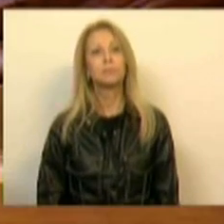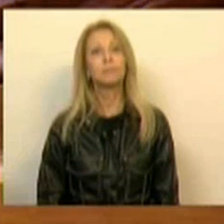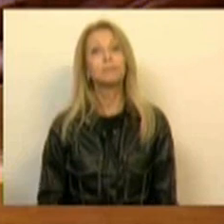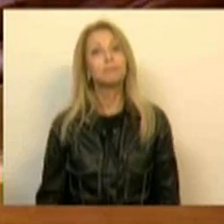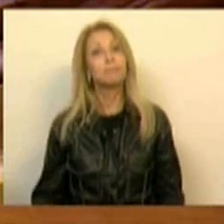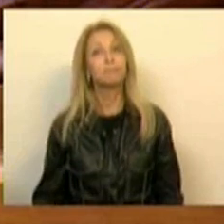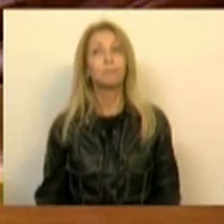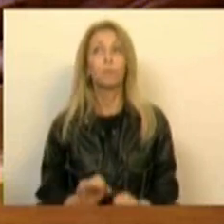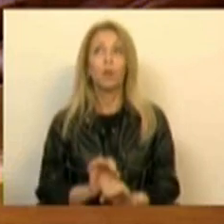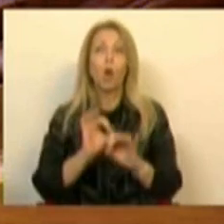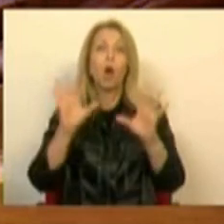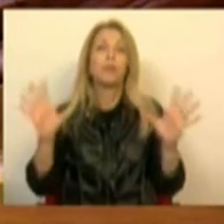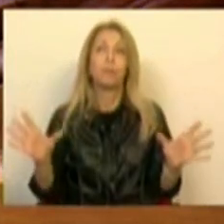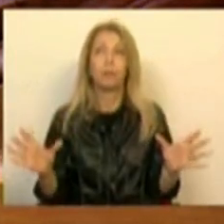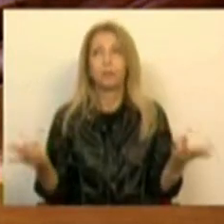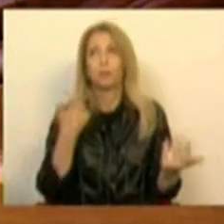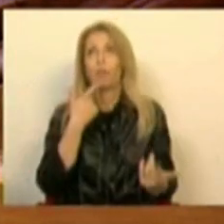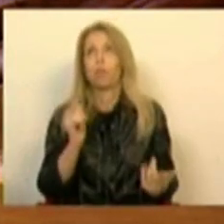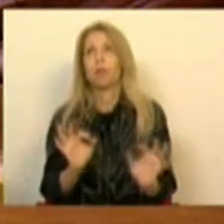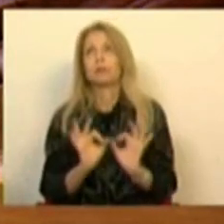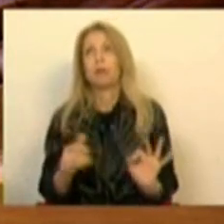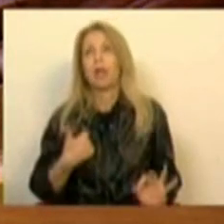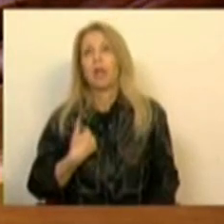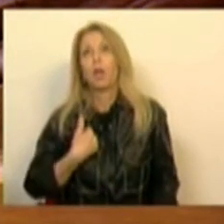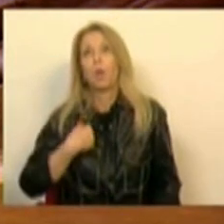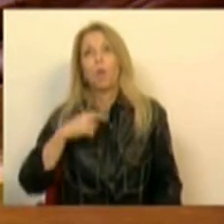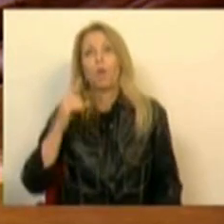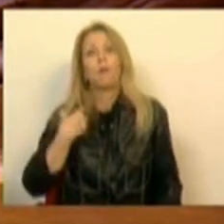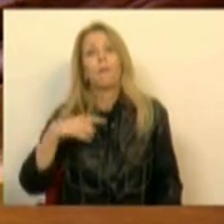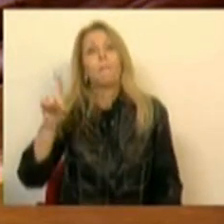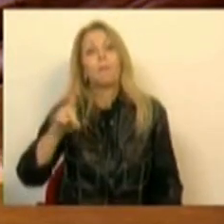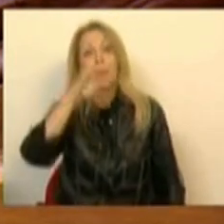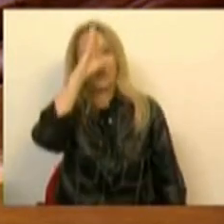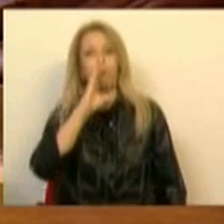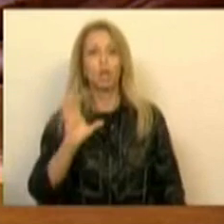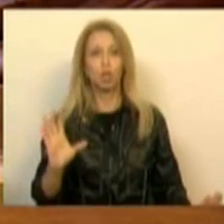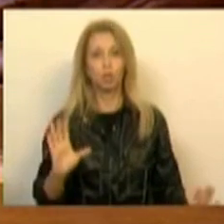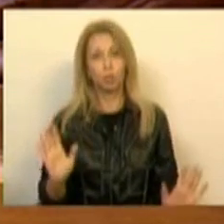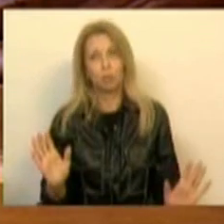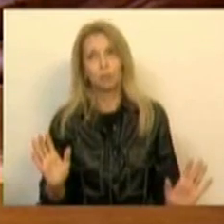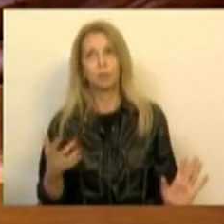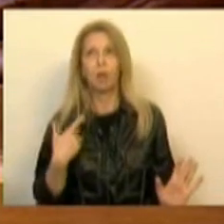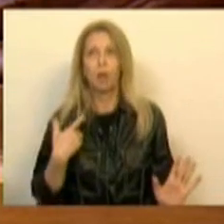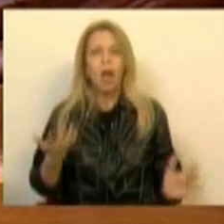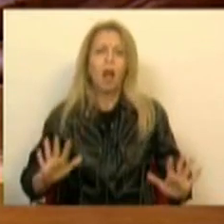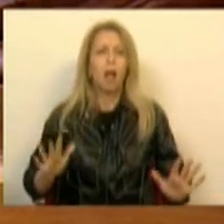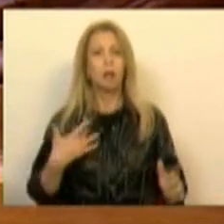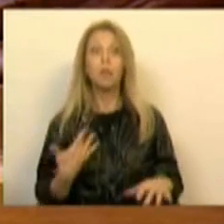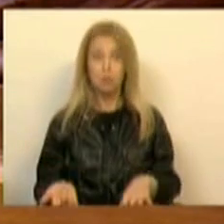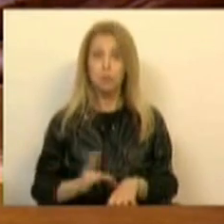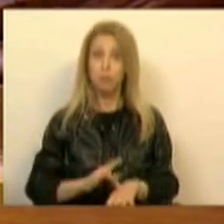Não posso, obviamente, como Primeiro-Ministro, deixar de ficar sensibilizado pelo facto do